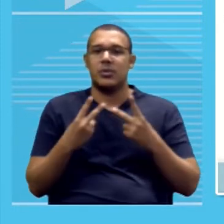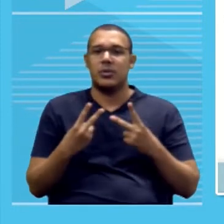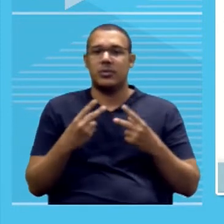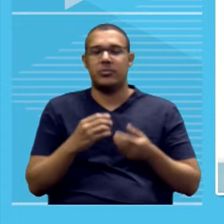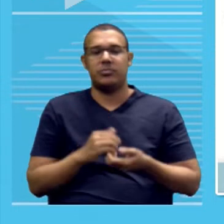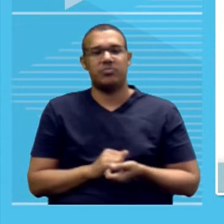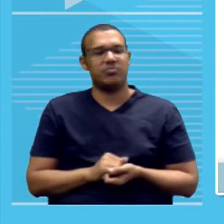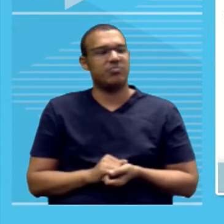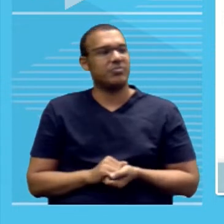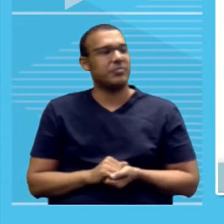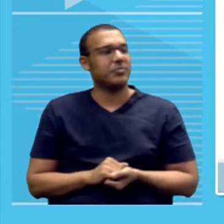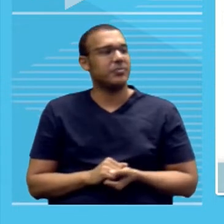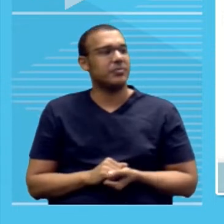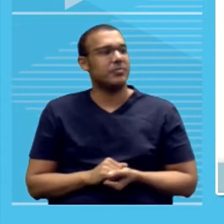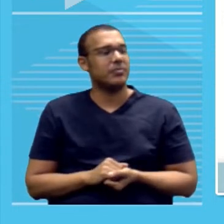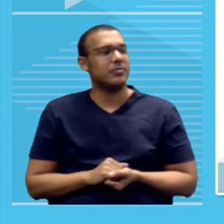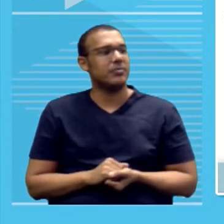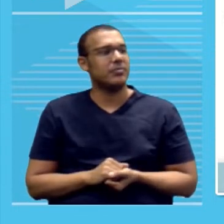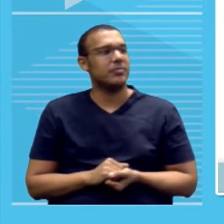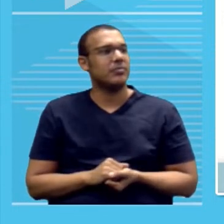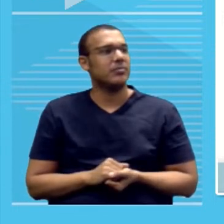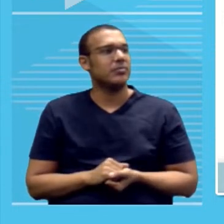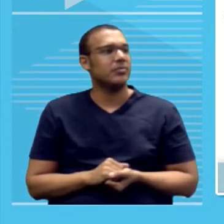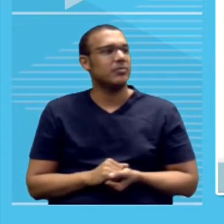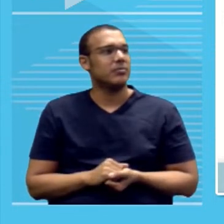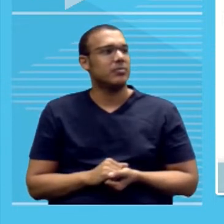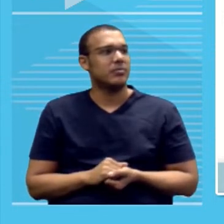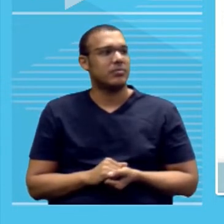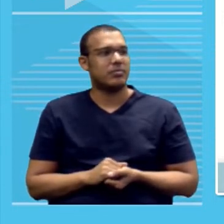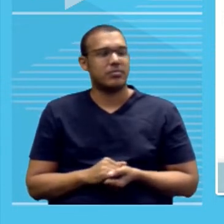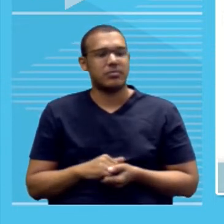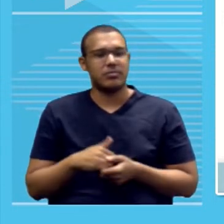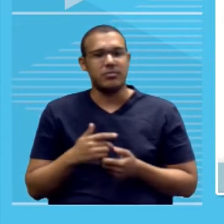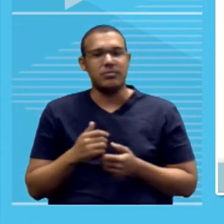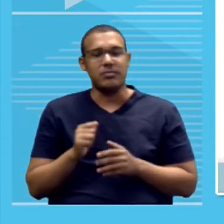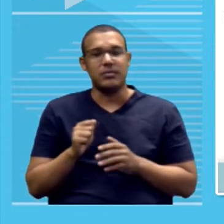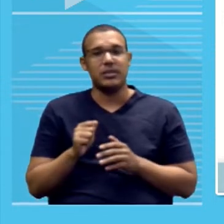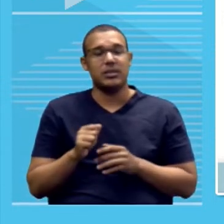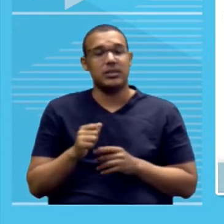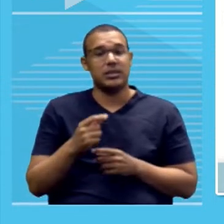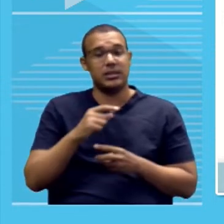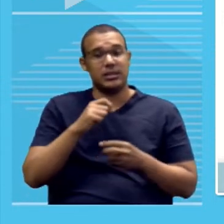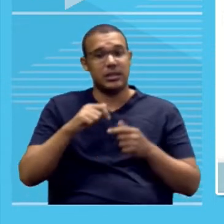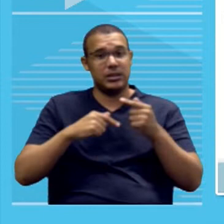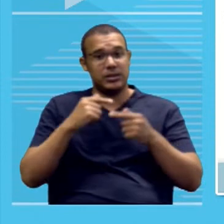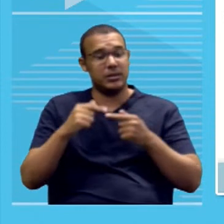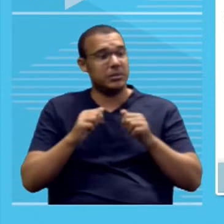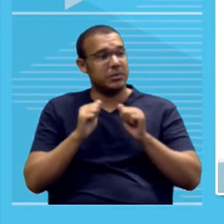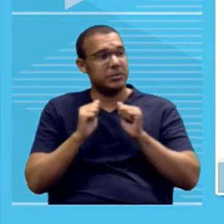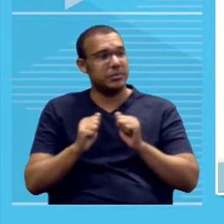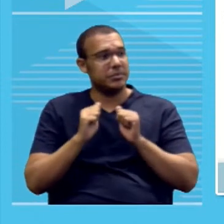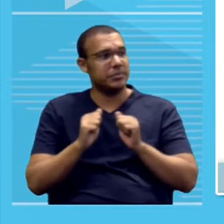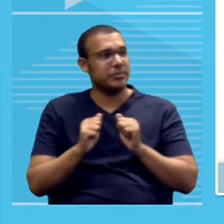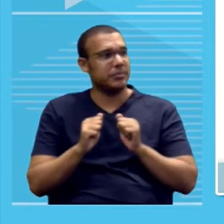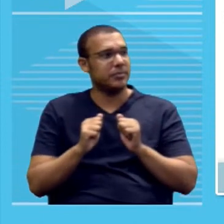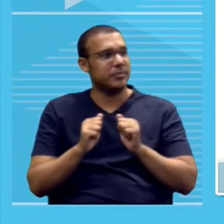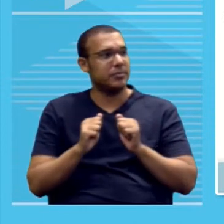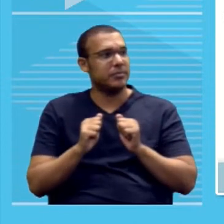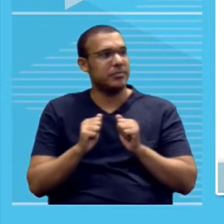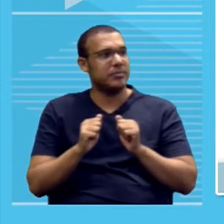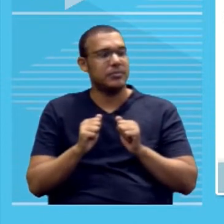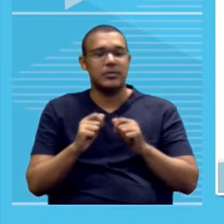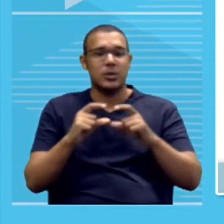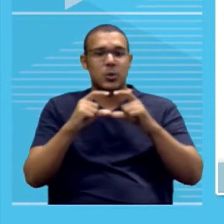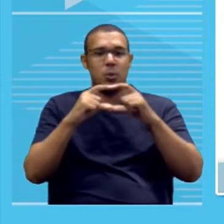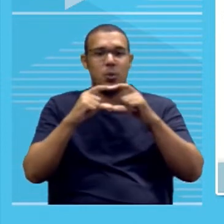Os nossos resistores, gente, aqui como a gente vê no slide, eles são simbolizados de duas formas. Eles podem ser simbolizados com um